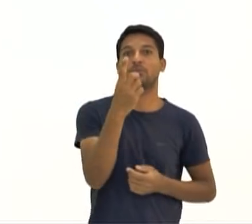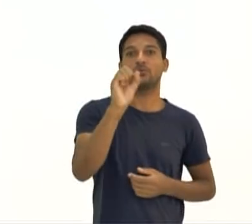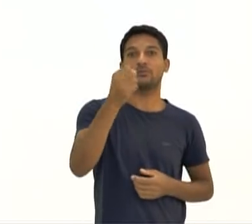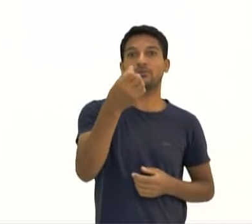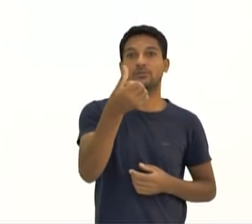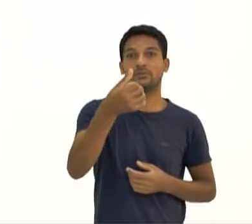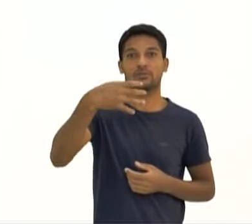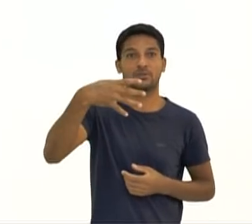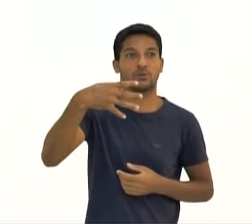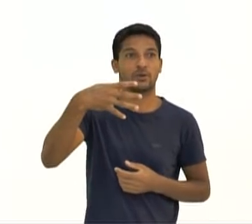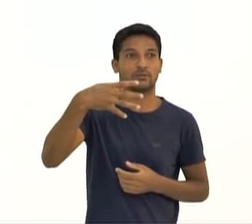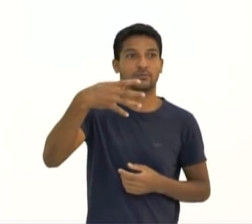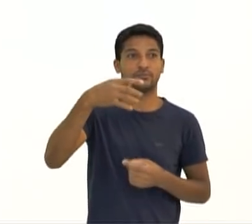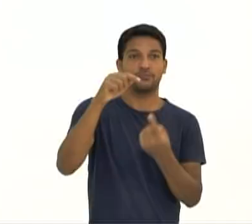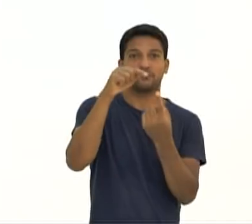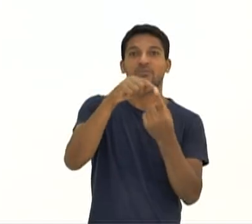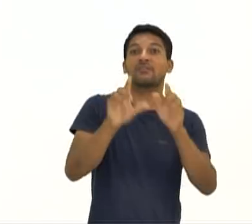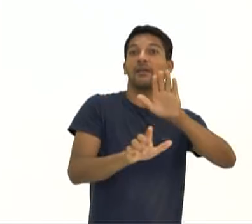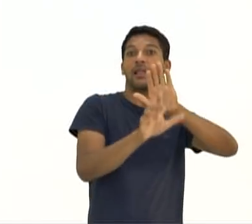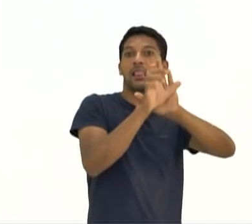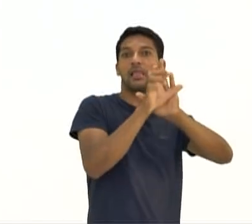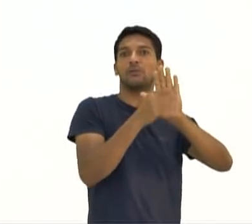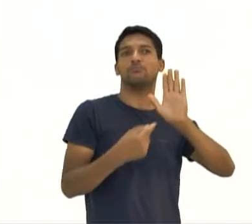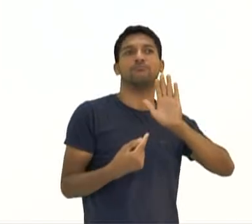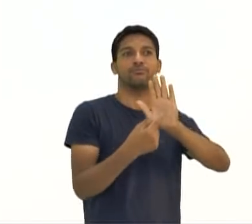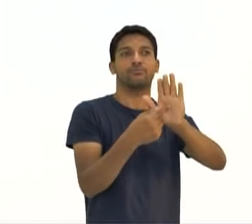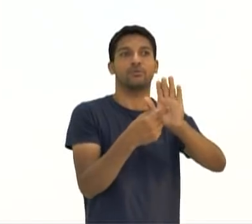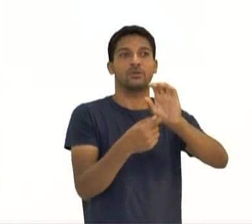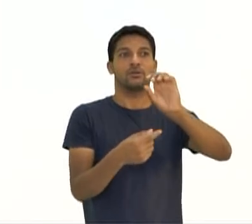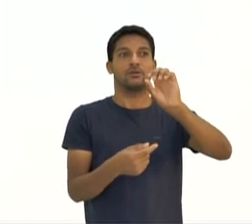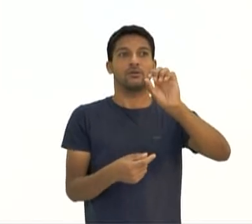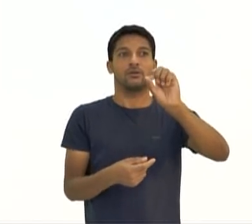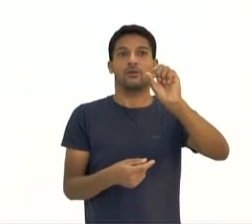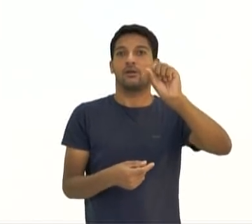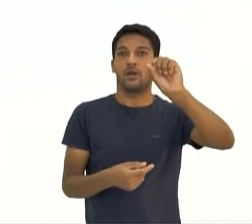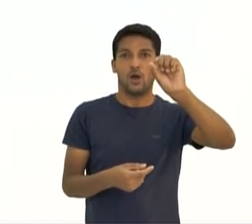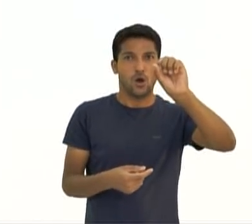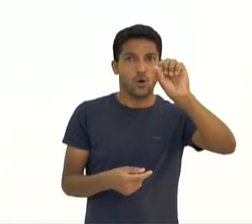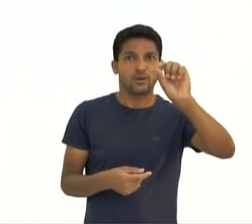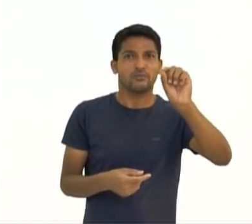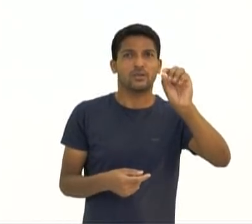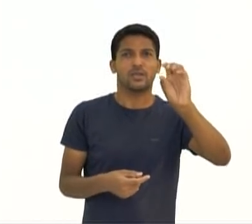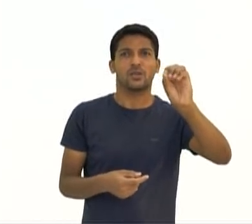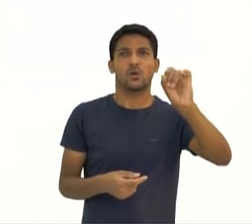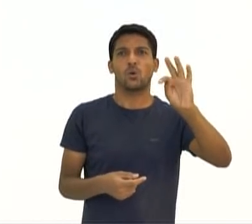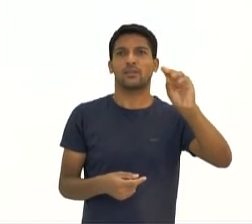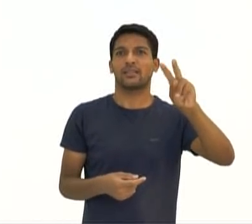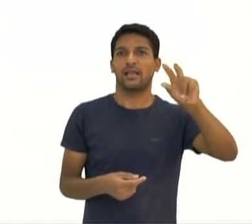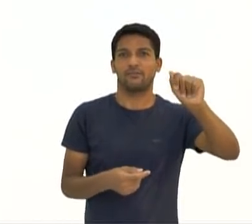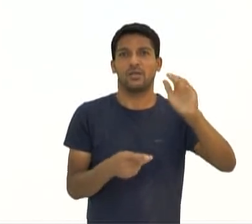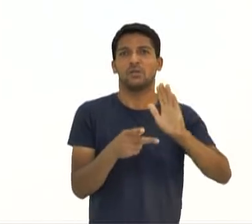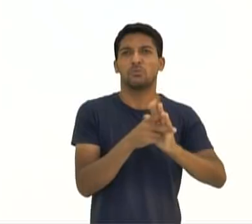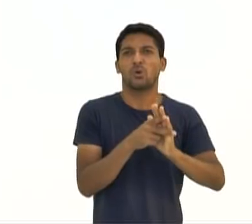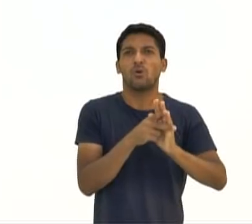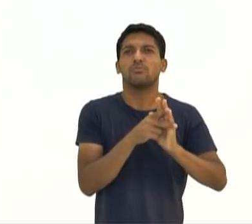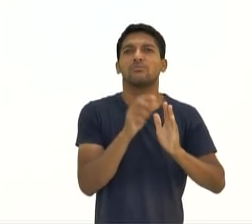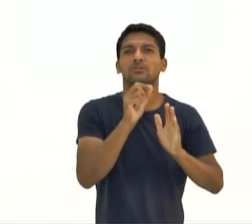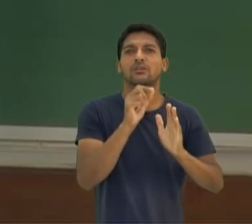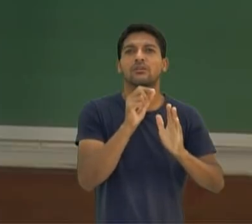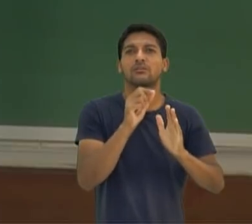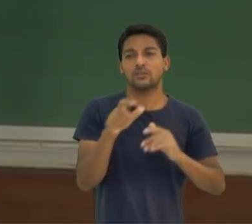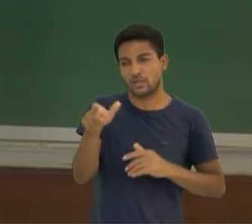1864, veio a lei das oitavas, galera, sugerida por um músico, né? Que foi o John